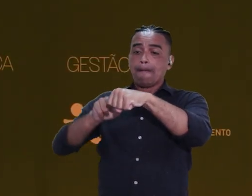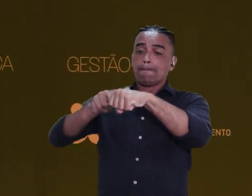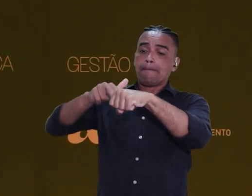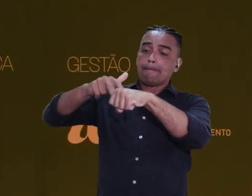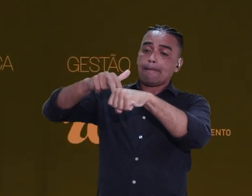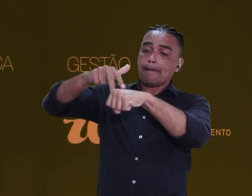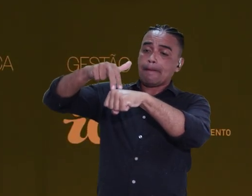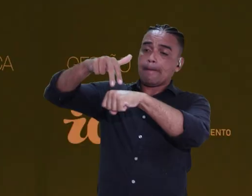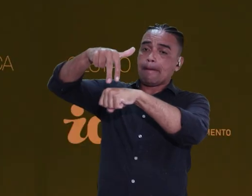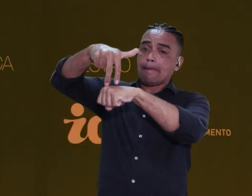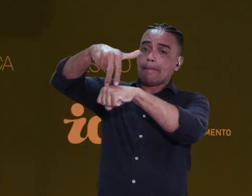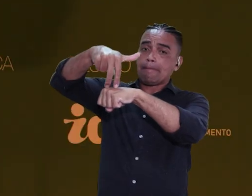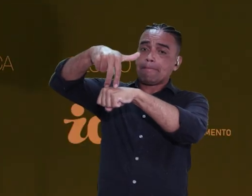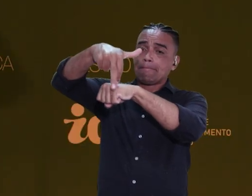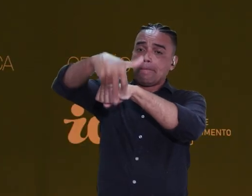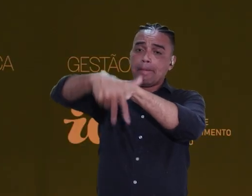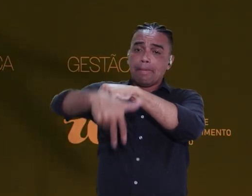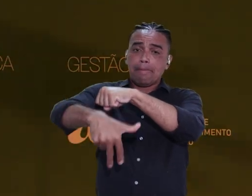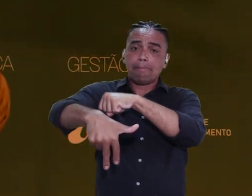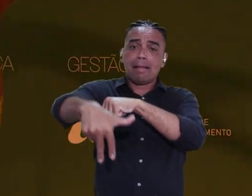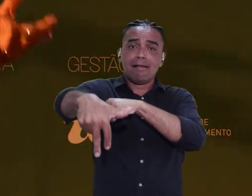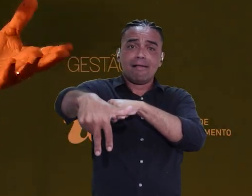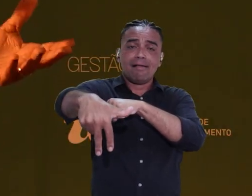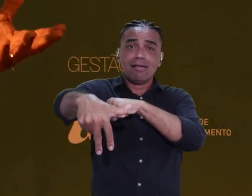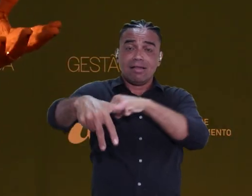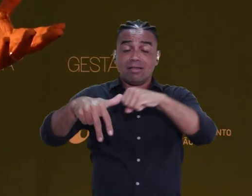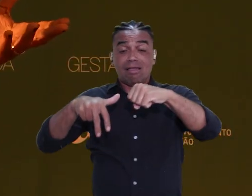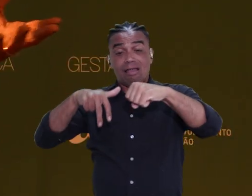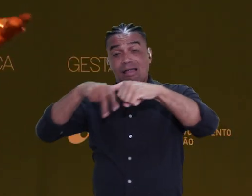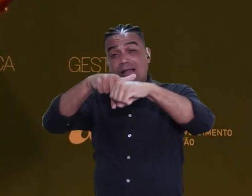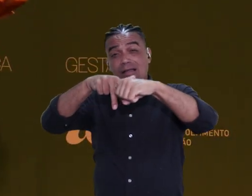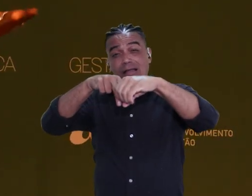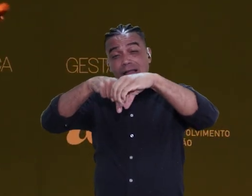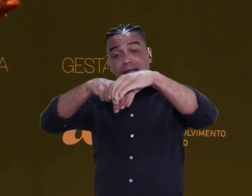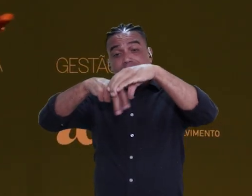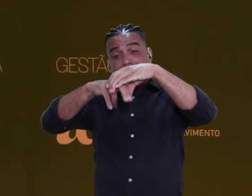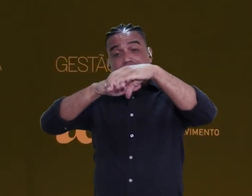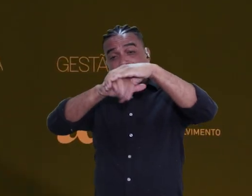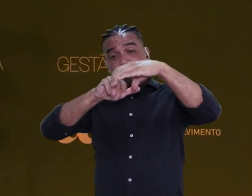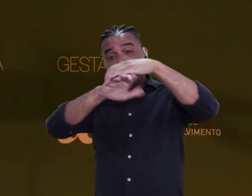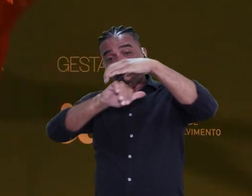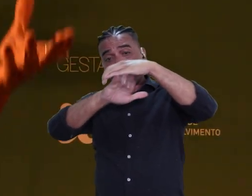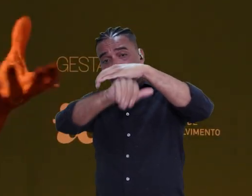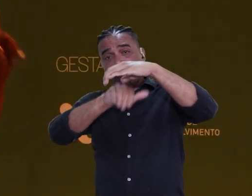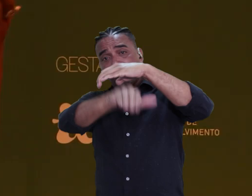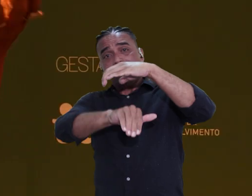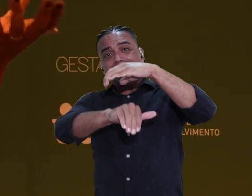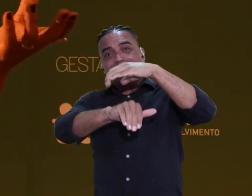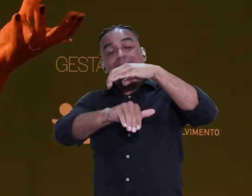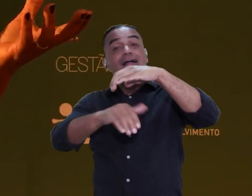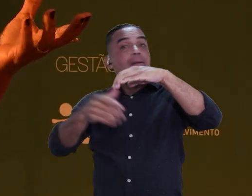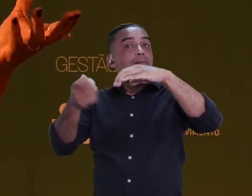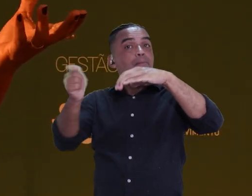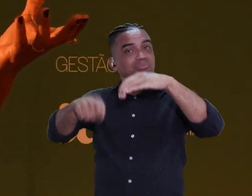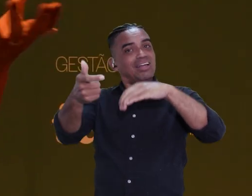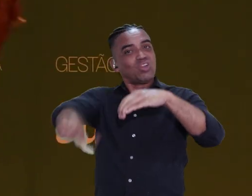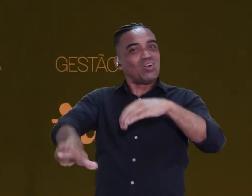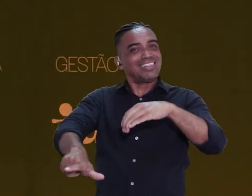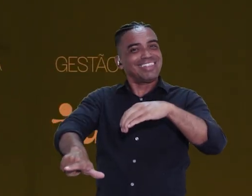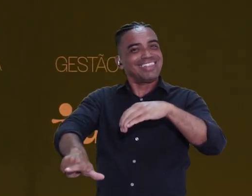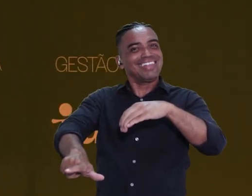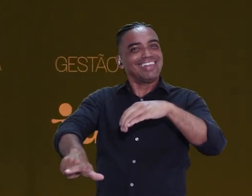Escala e segue, cava um túnel nessa pedra, é uma outra possibilidade,